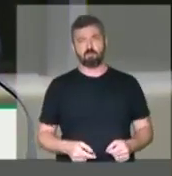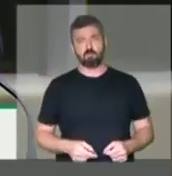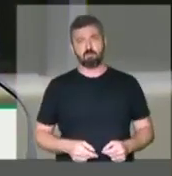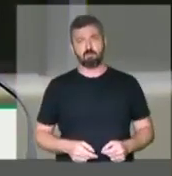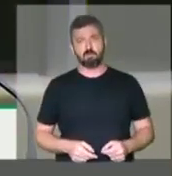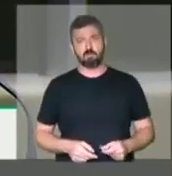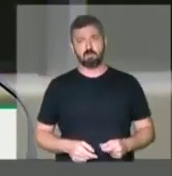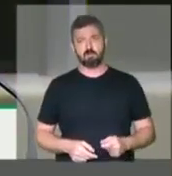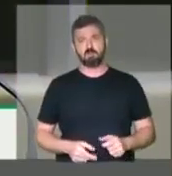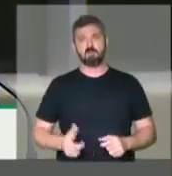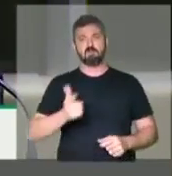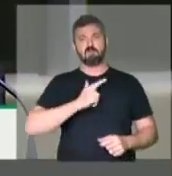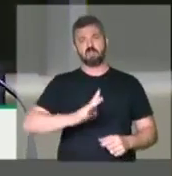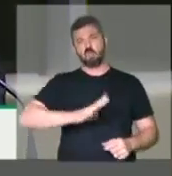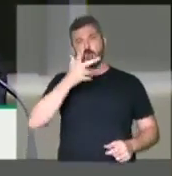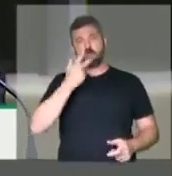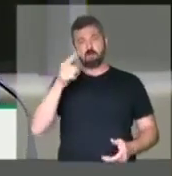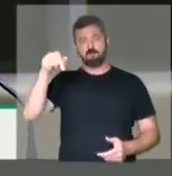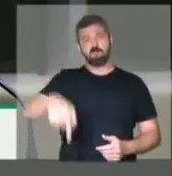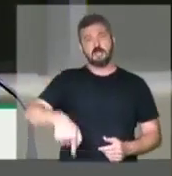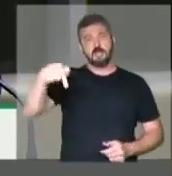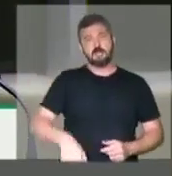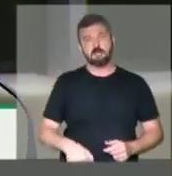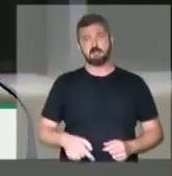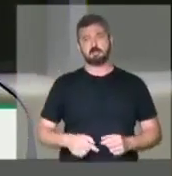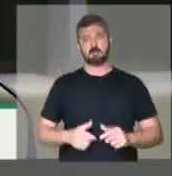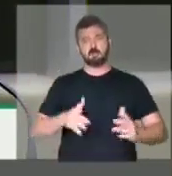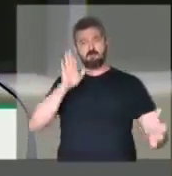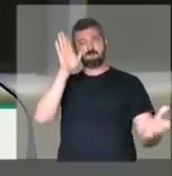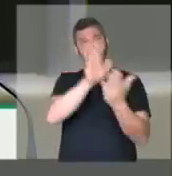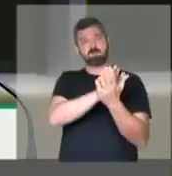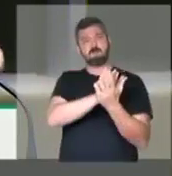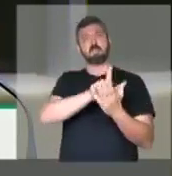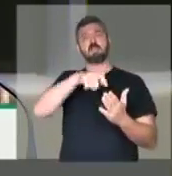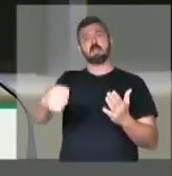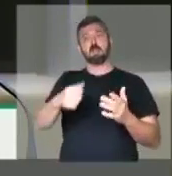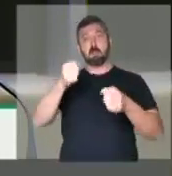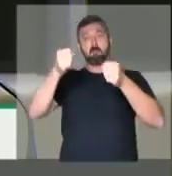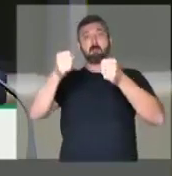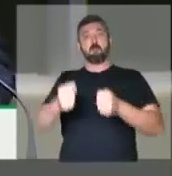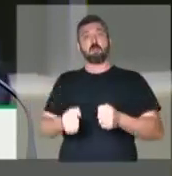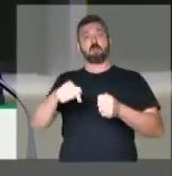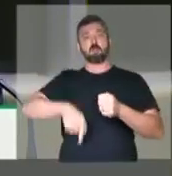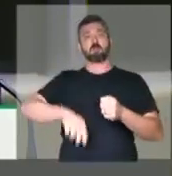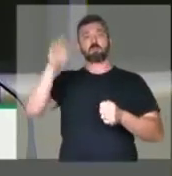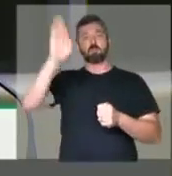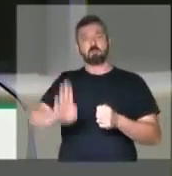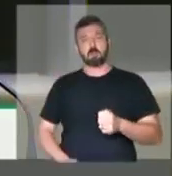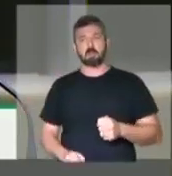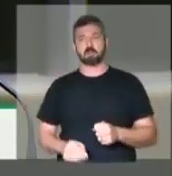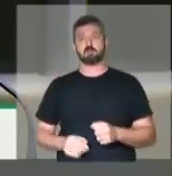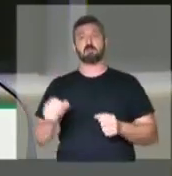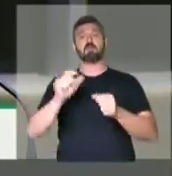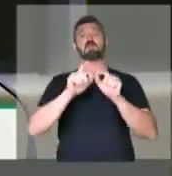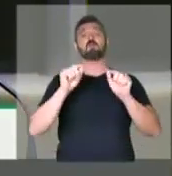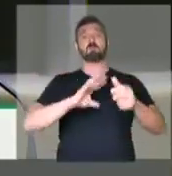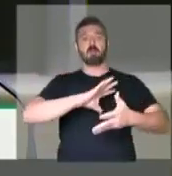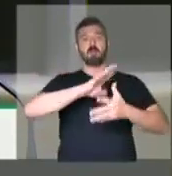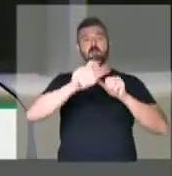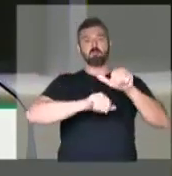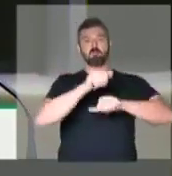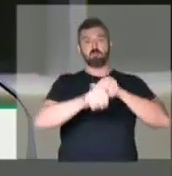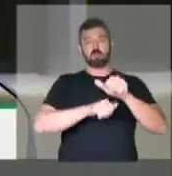brasileira. Vai ter coragem de vir aqui e enfrentar os verdadeiros poderosos nesse país, colocando uma